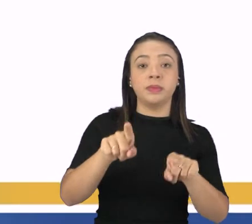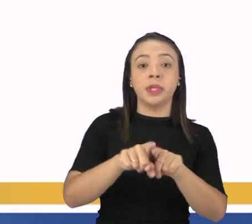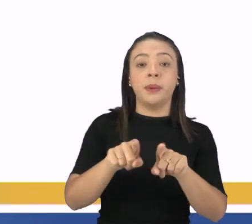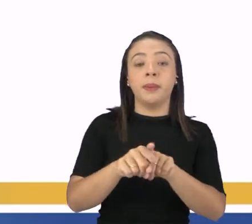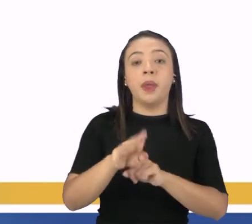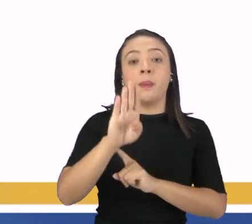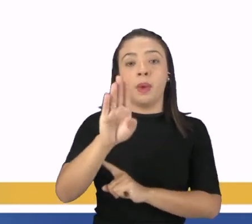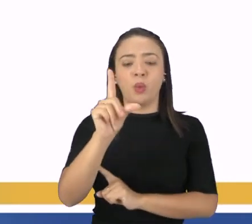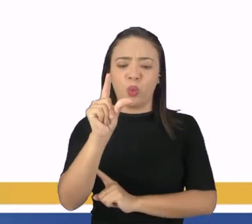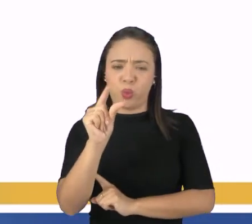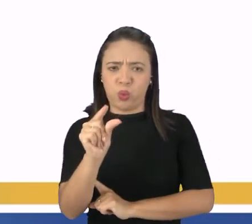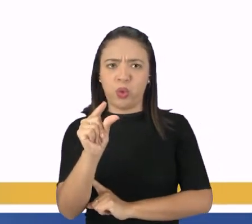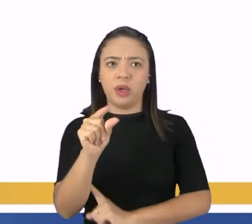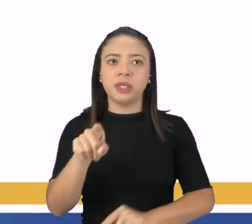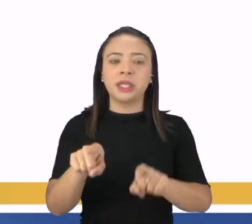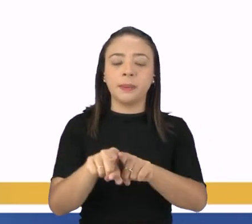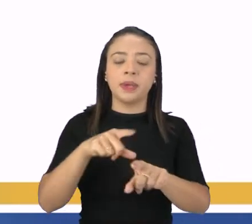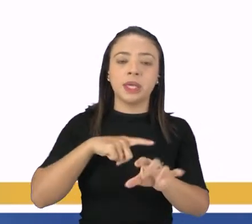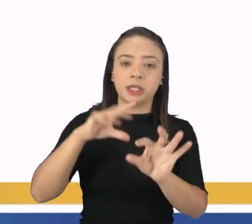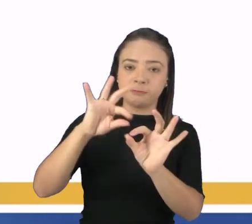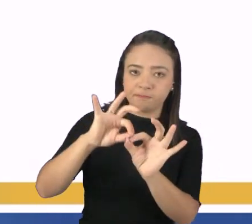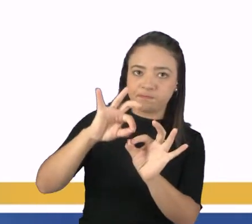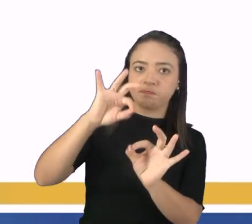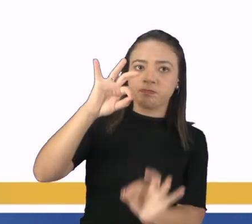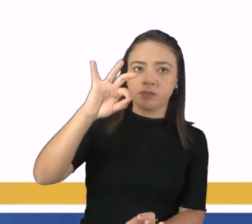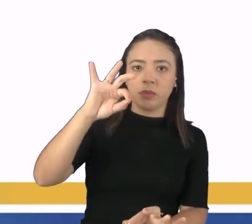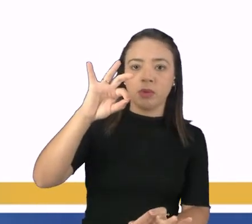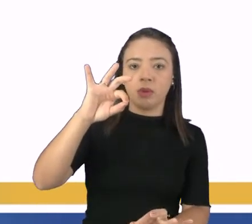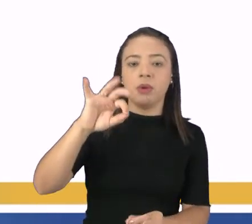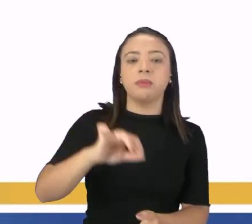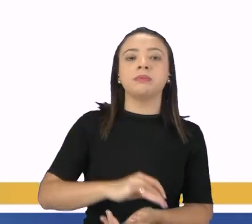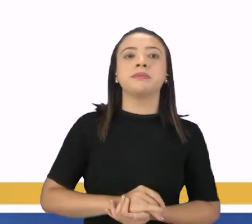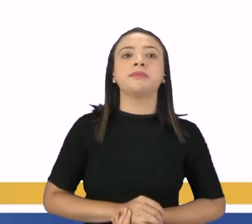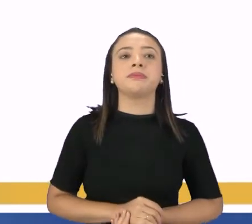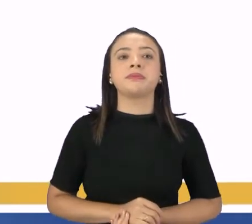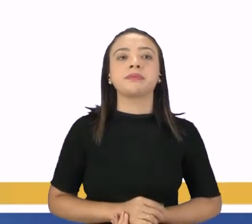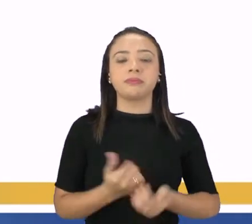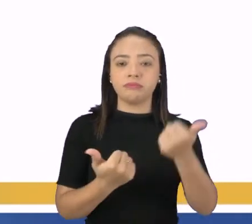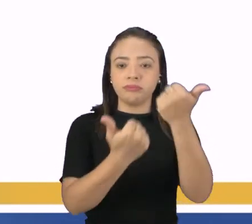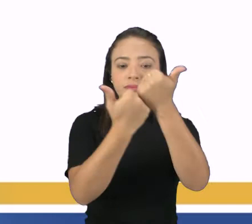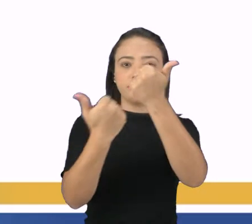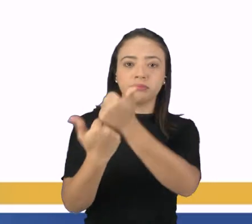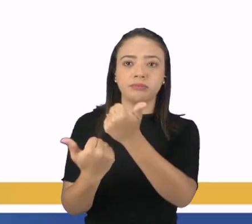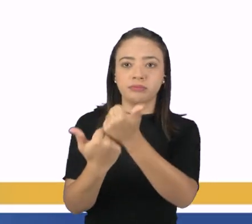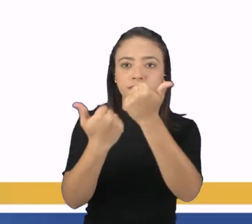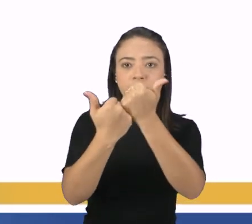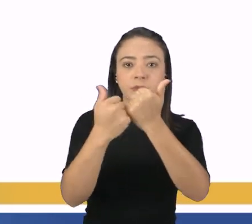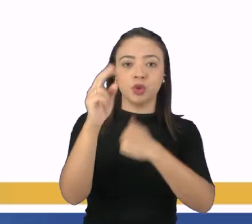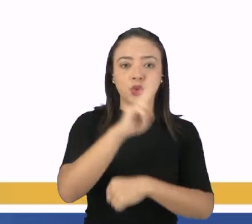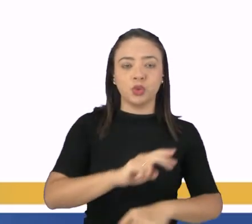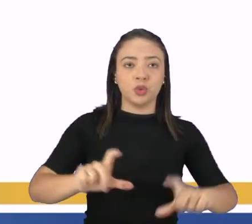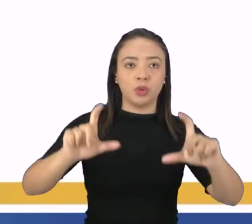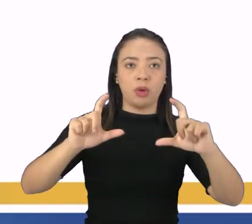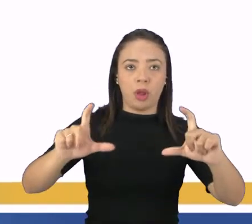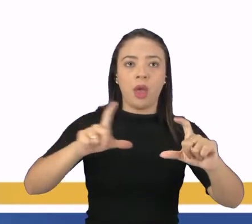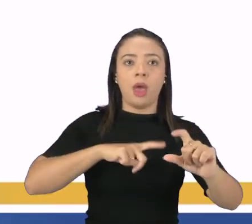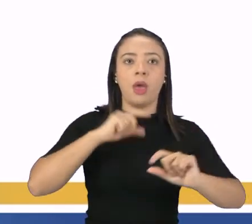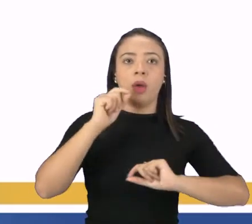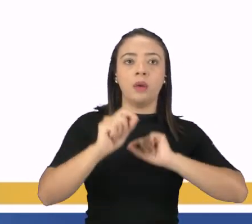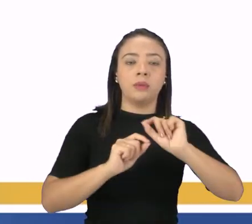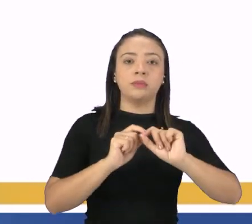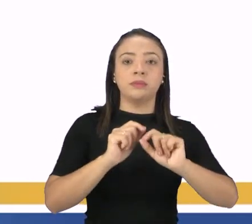seria o 15, e nós temos a altura aí, que seria o 16, né? Então, substituindo aí na fórmula de área de trapézio,